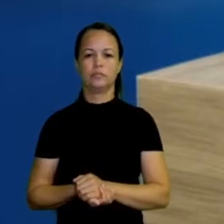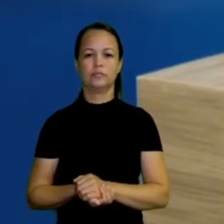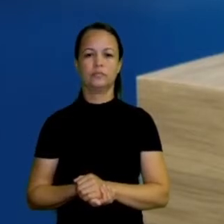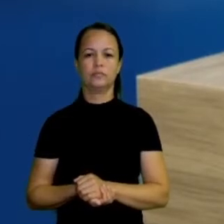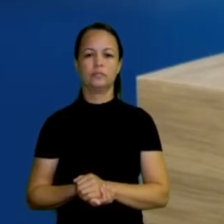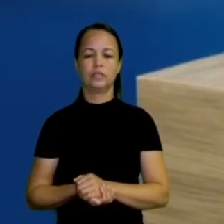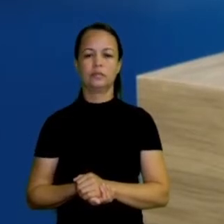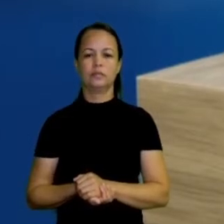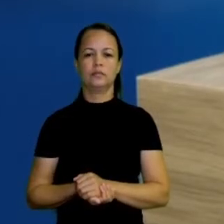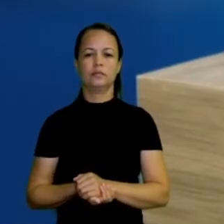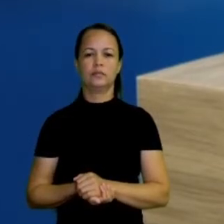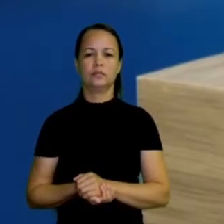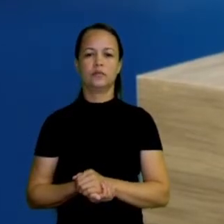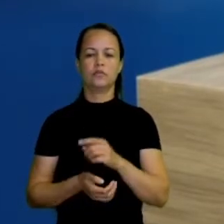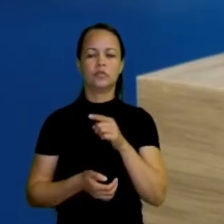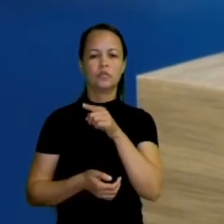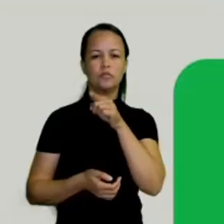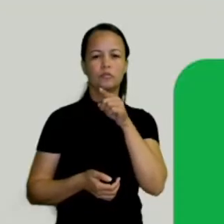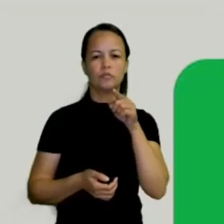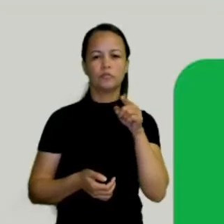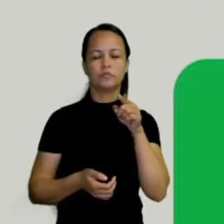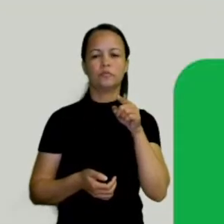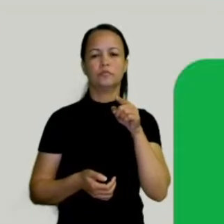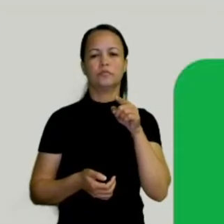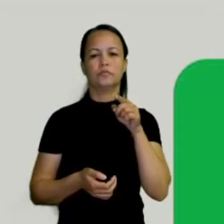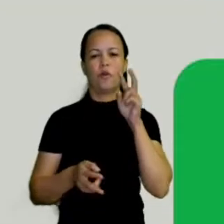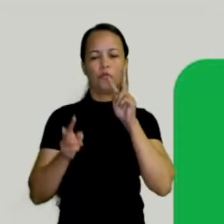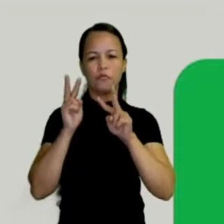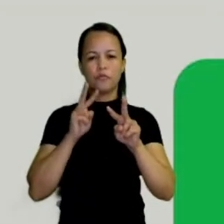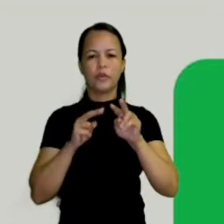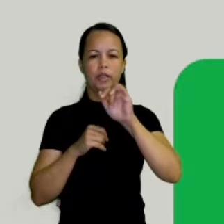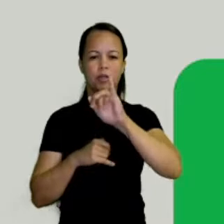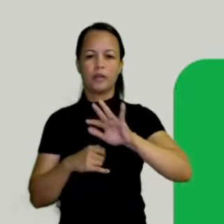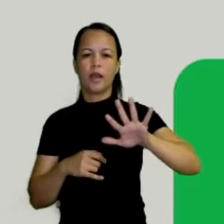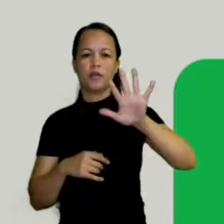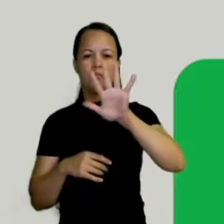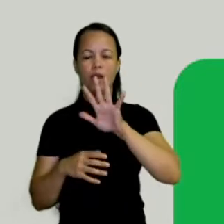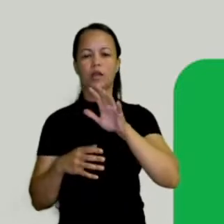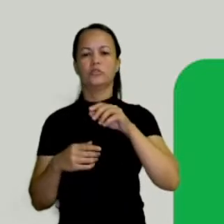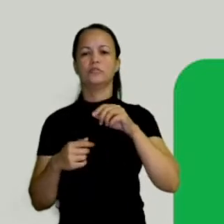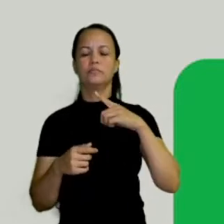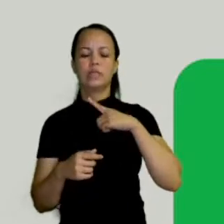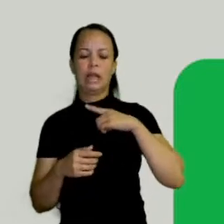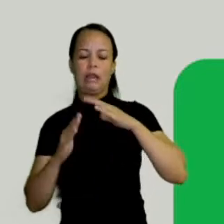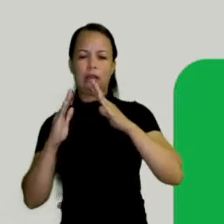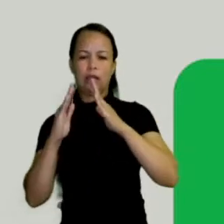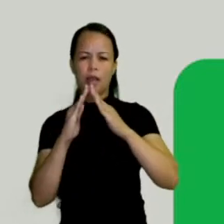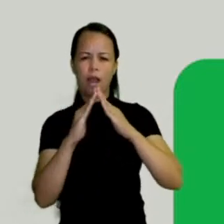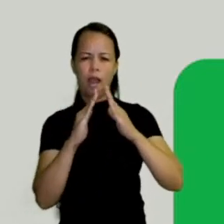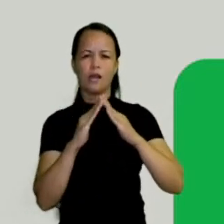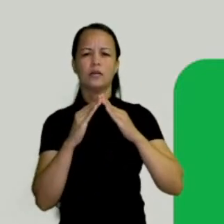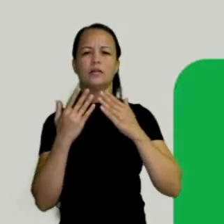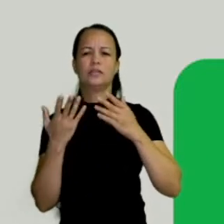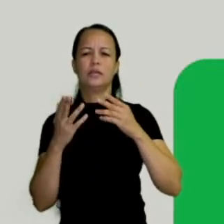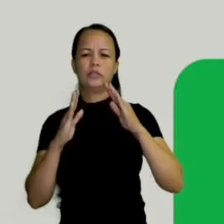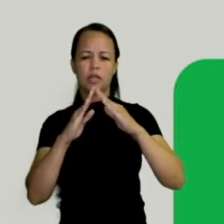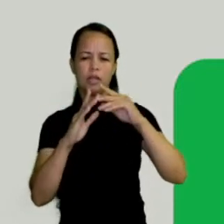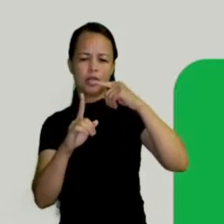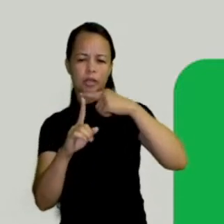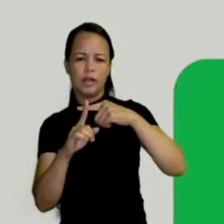Vocês vão ver que na gravura estão presentes e representados casas, tem casas,